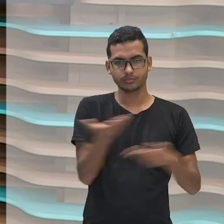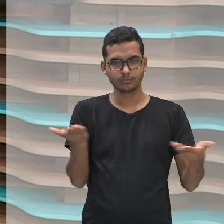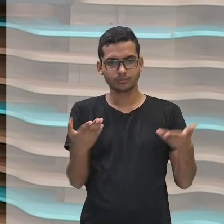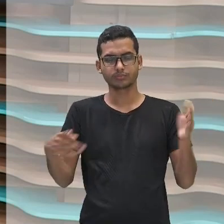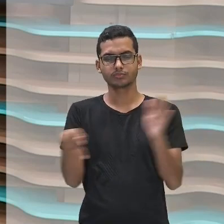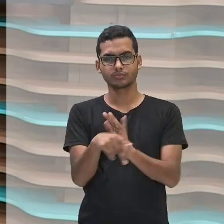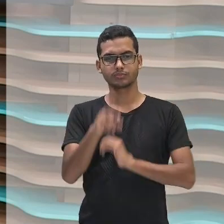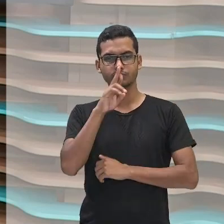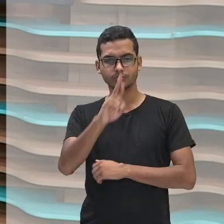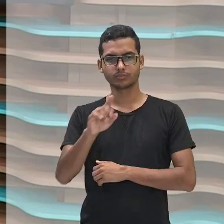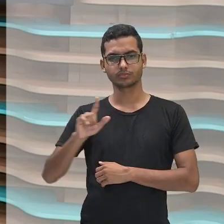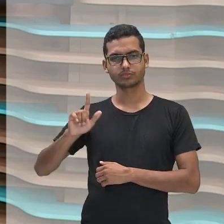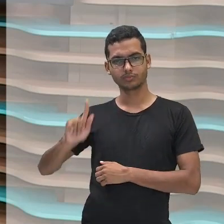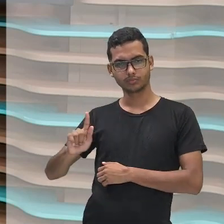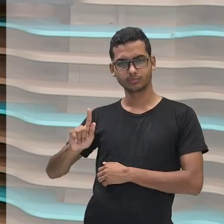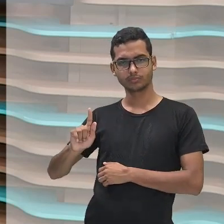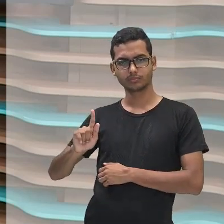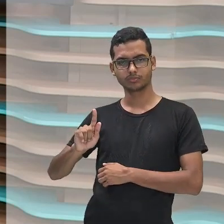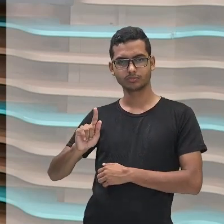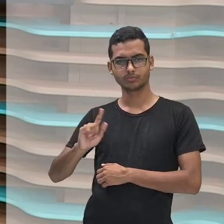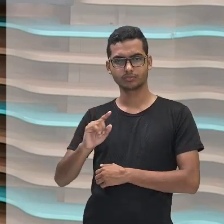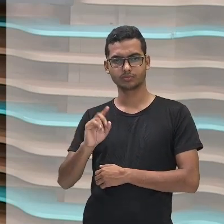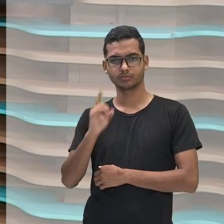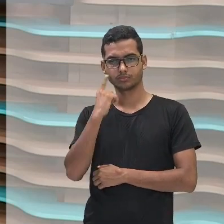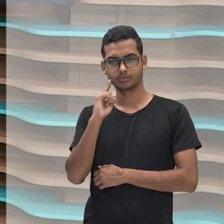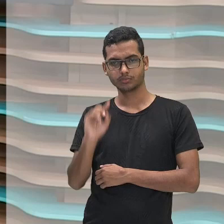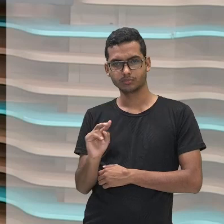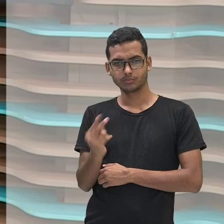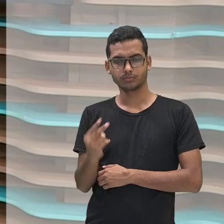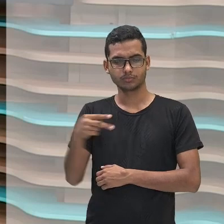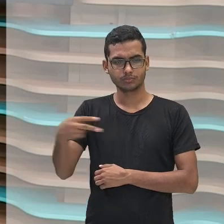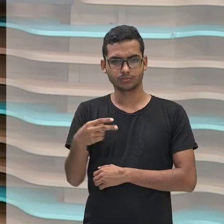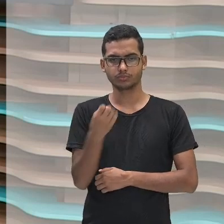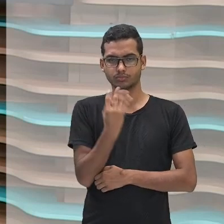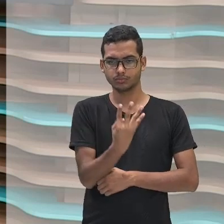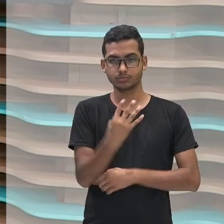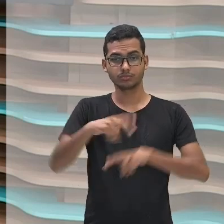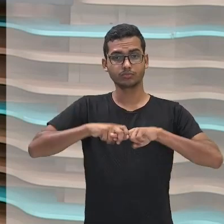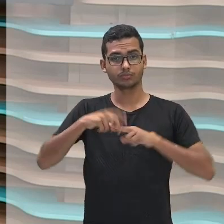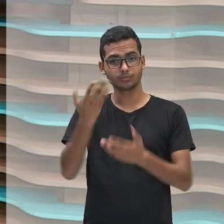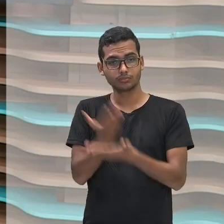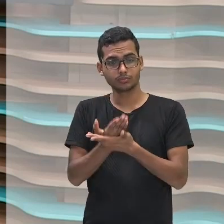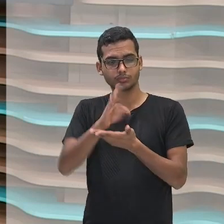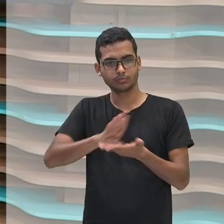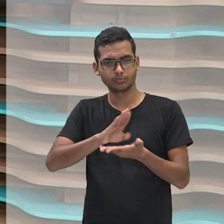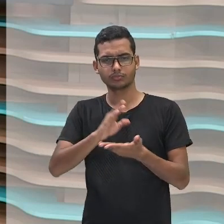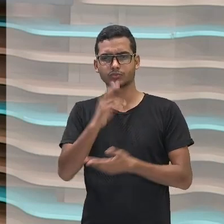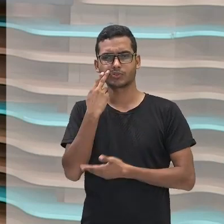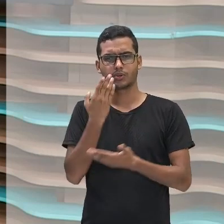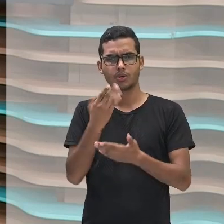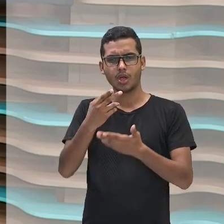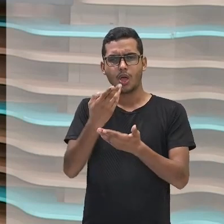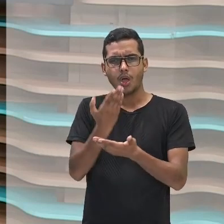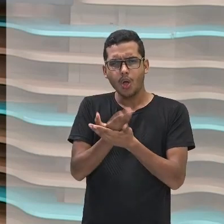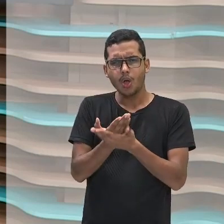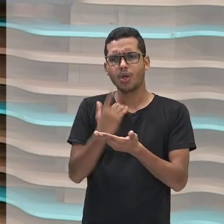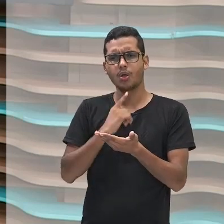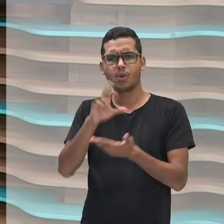por ser esse nome geométrica porque é mais utilizado na geometria, ok? Muito bem.